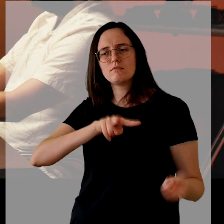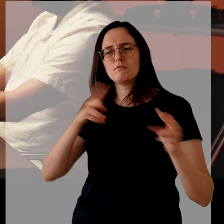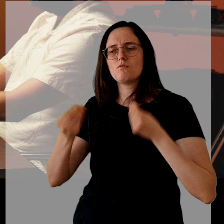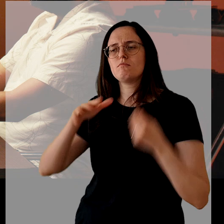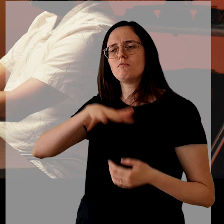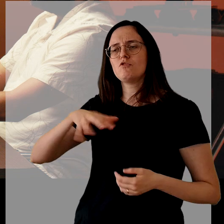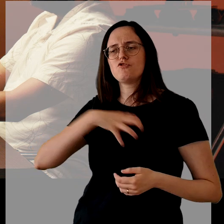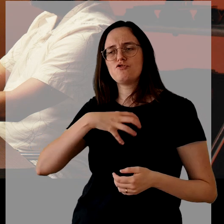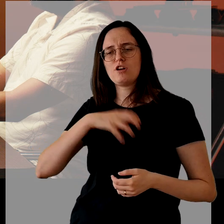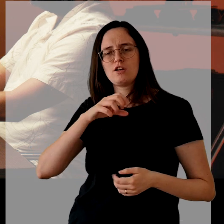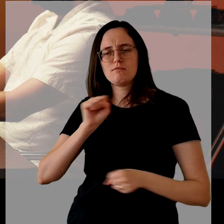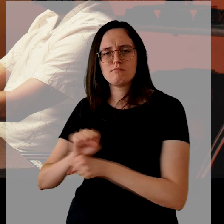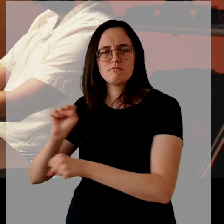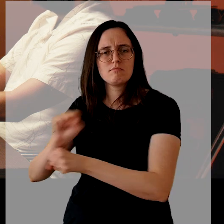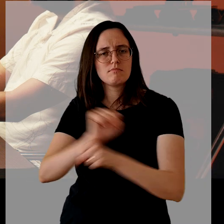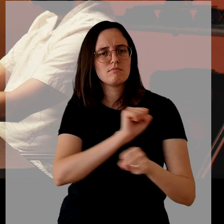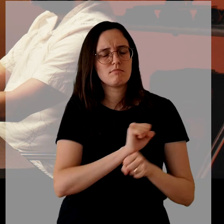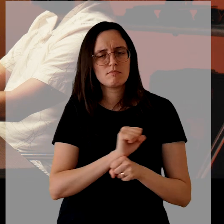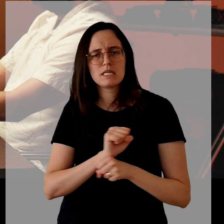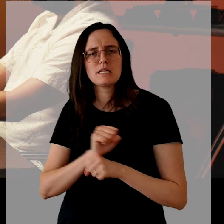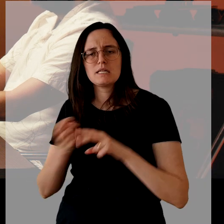né, do estilo pro